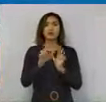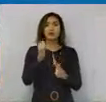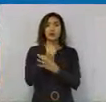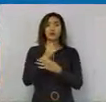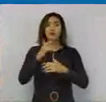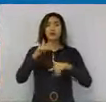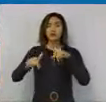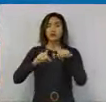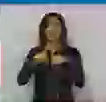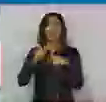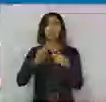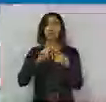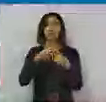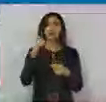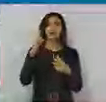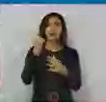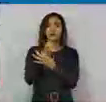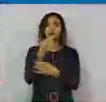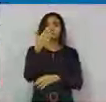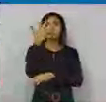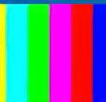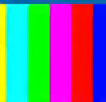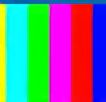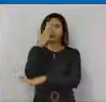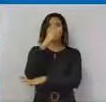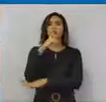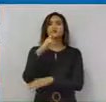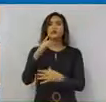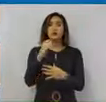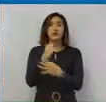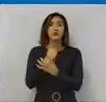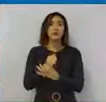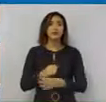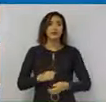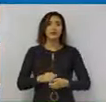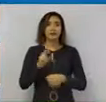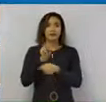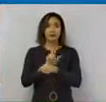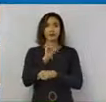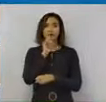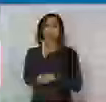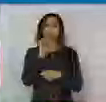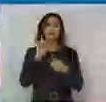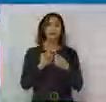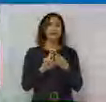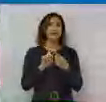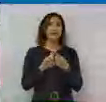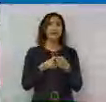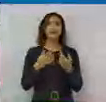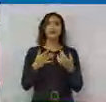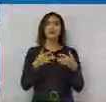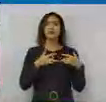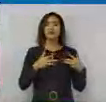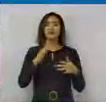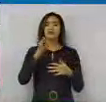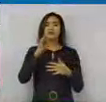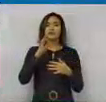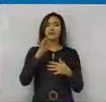trabalho e meio ambiente, garantia de consumo sustentável da água e também a disposição adequada dos